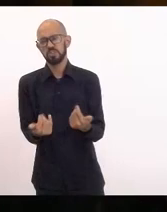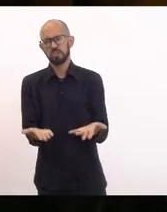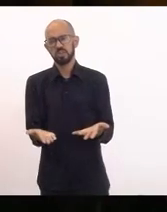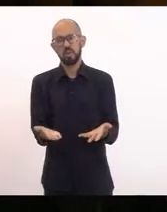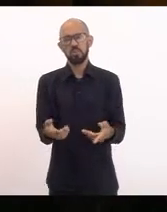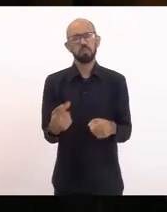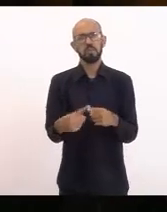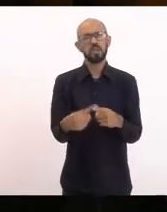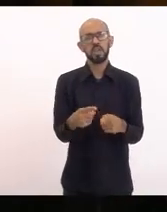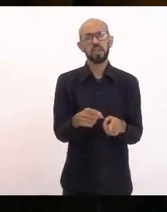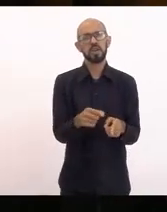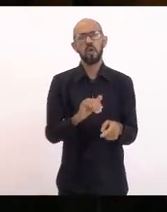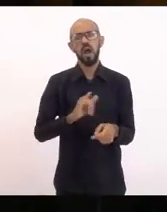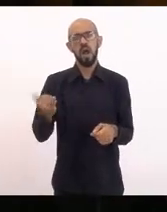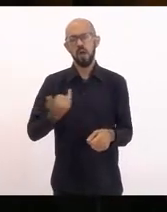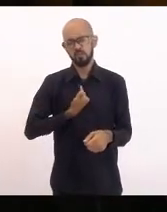cá?